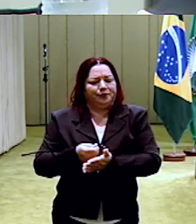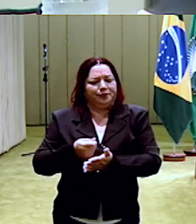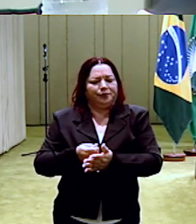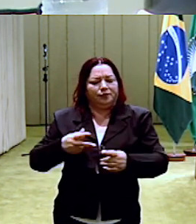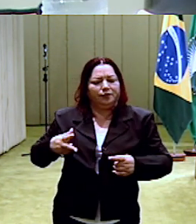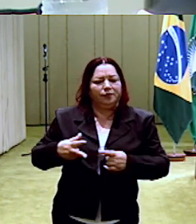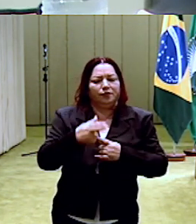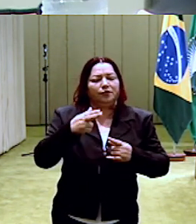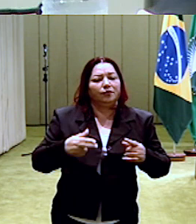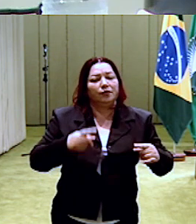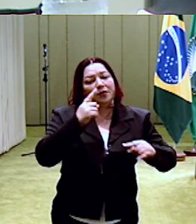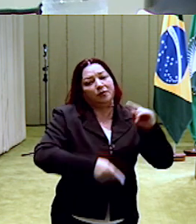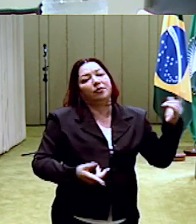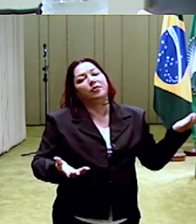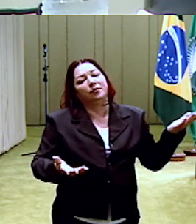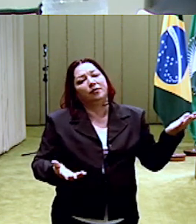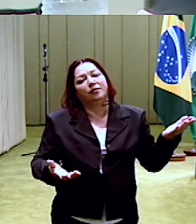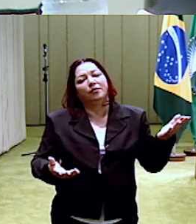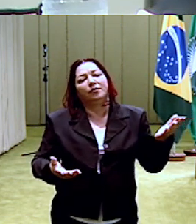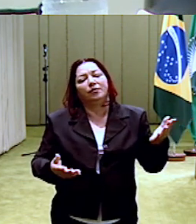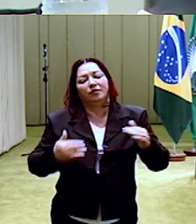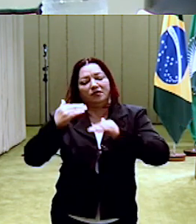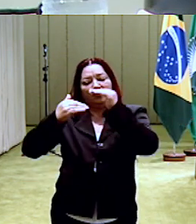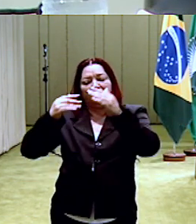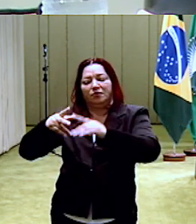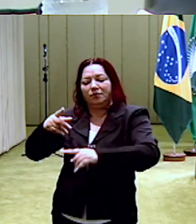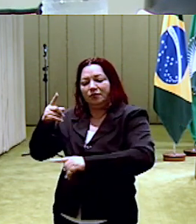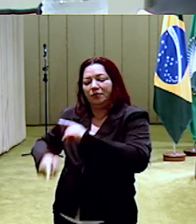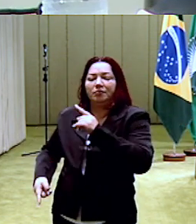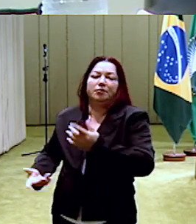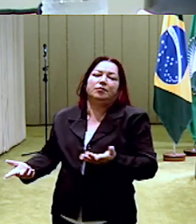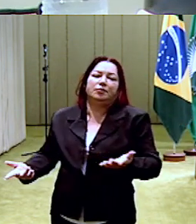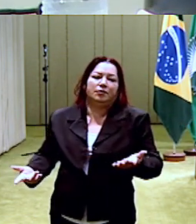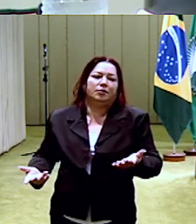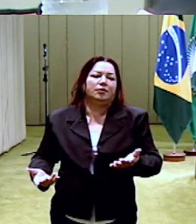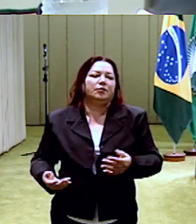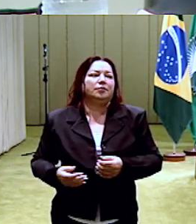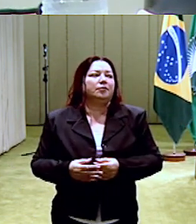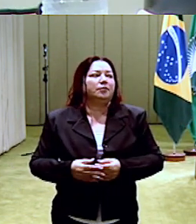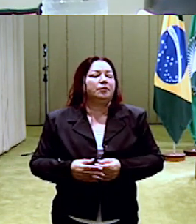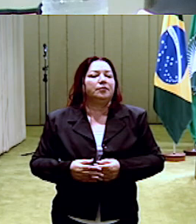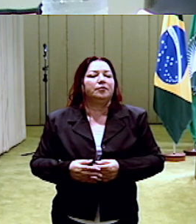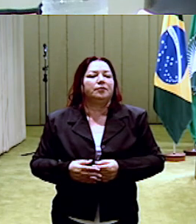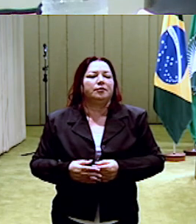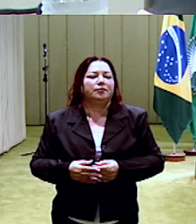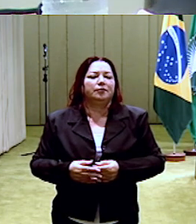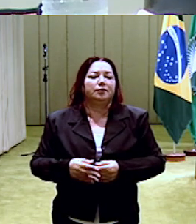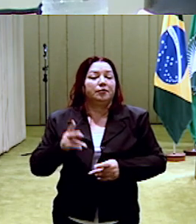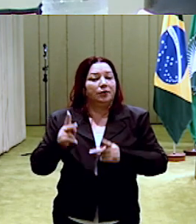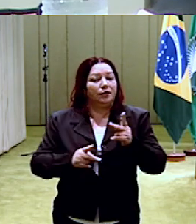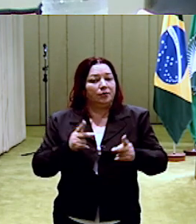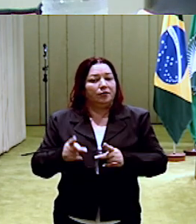restrições do mercado global e, com isso, se comprometer o próprio desenvolvimento e crescimento econômico do país e da sua